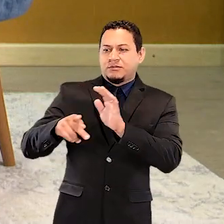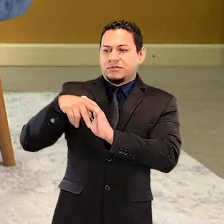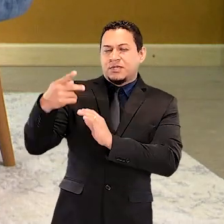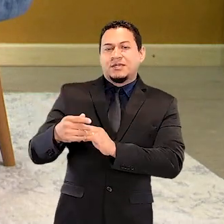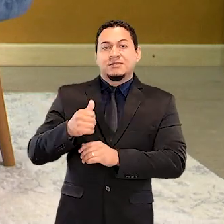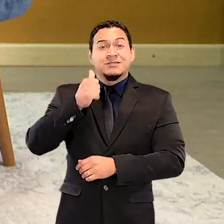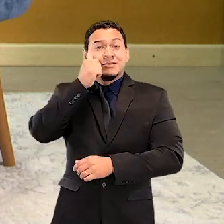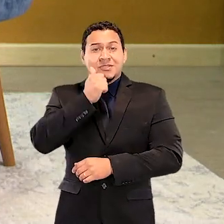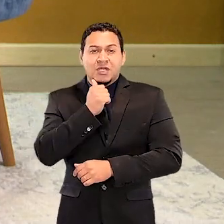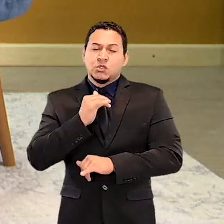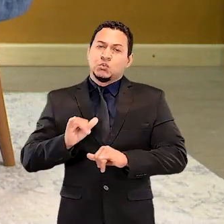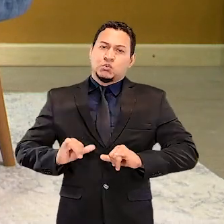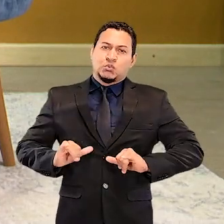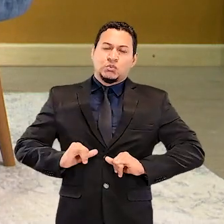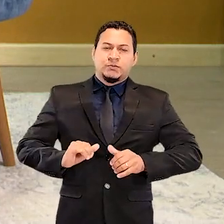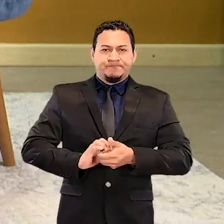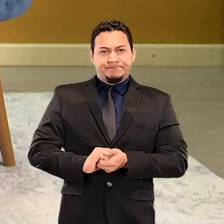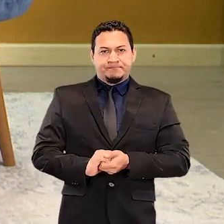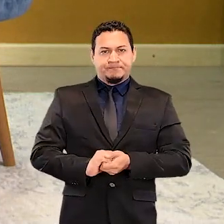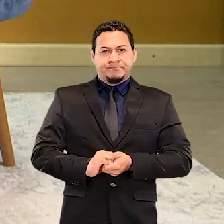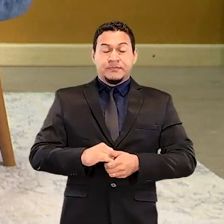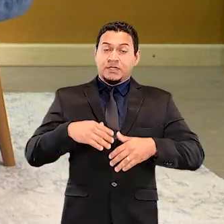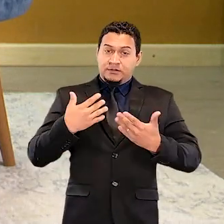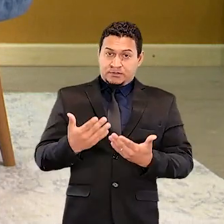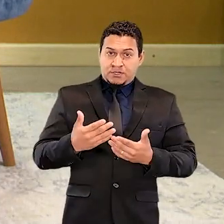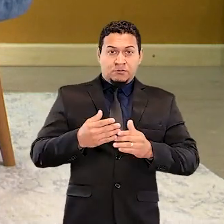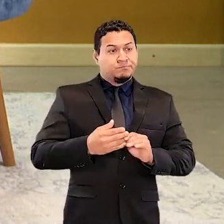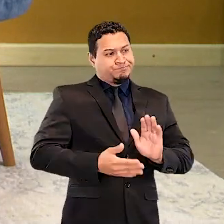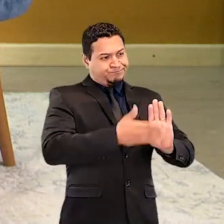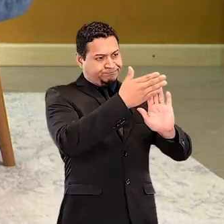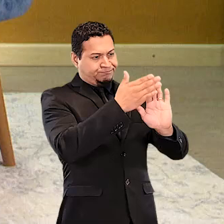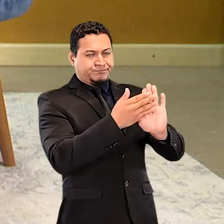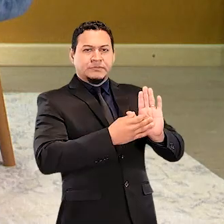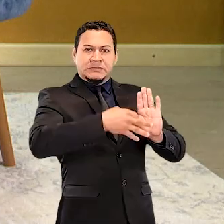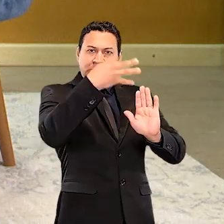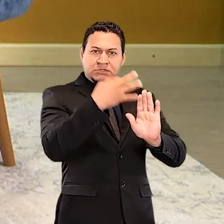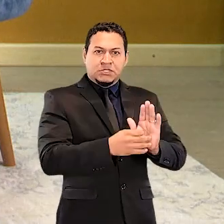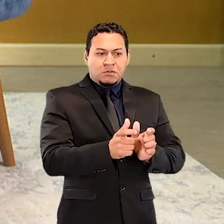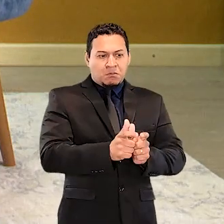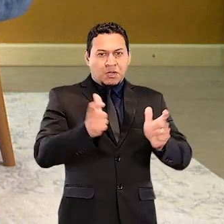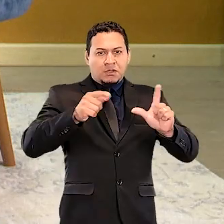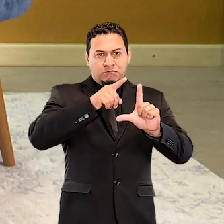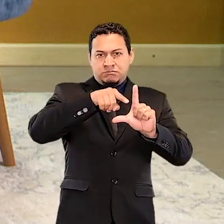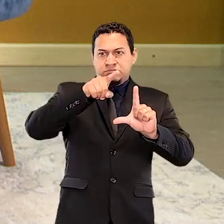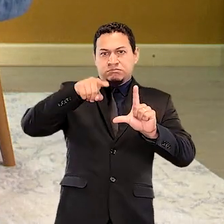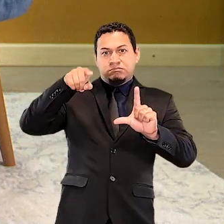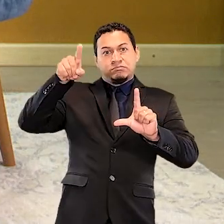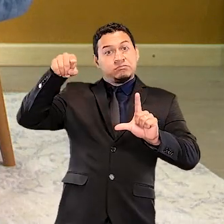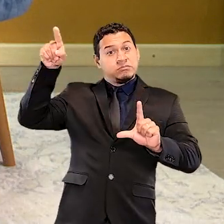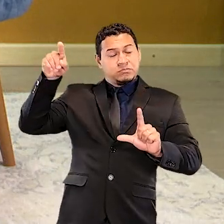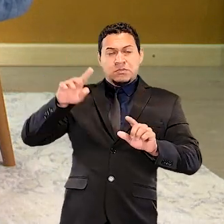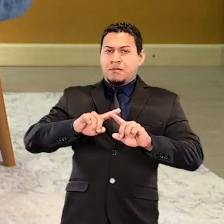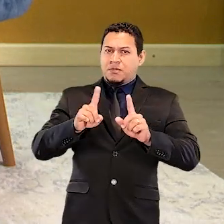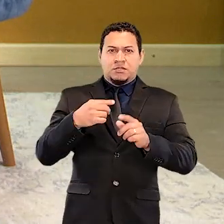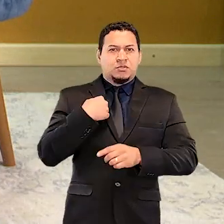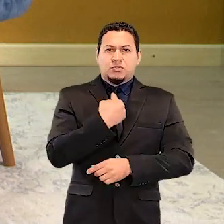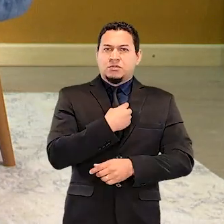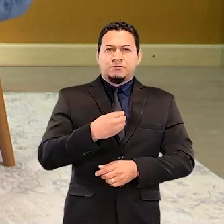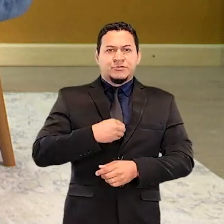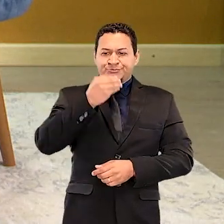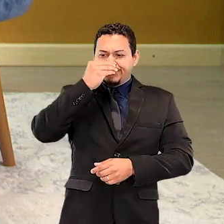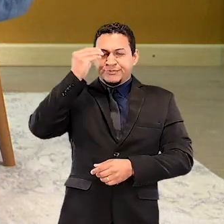Então, de fato, os registros têm aumentado, mas nós não podemos ignorar